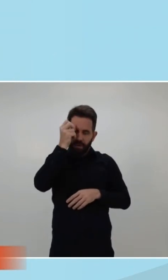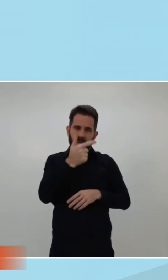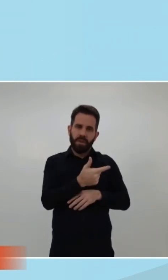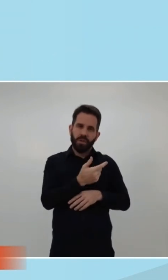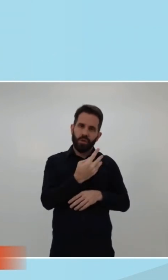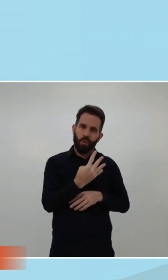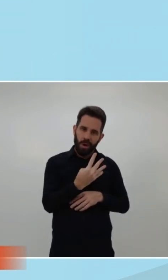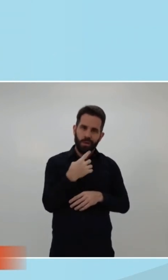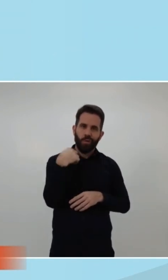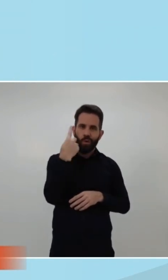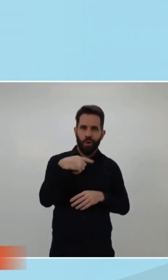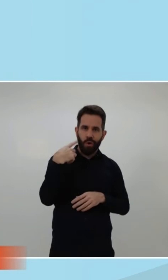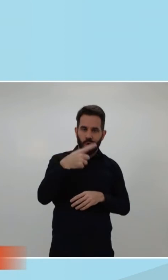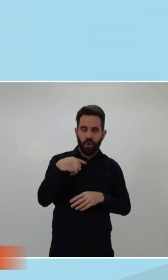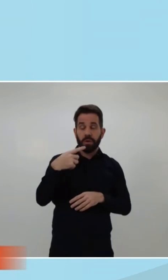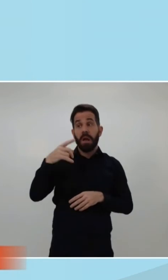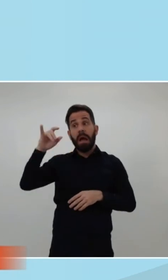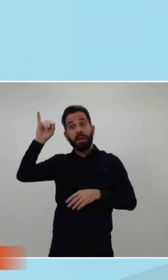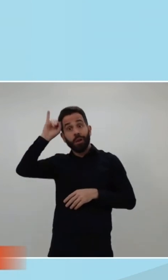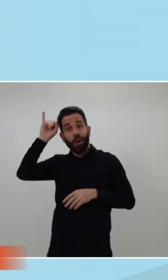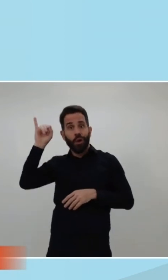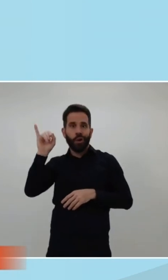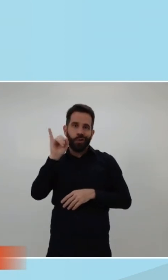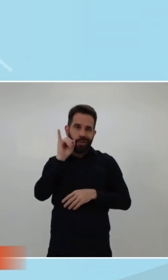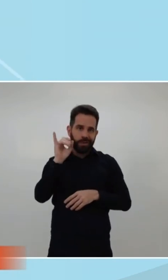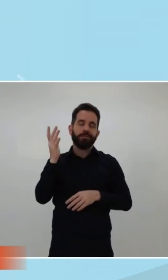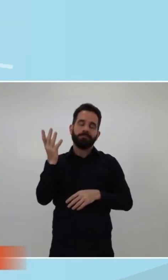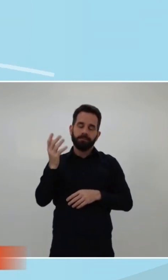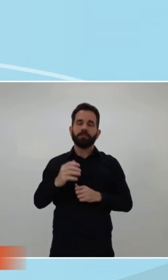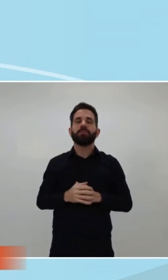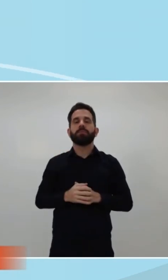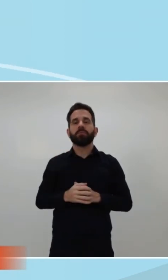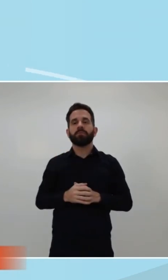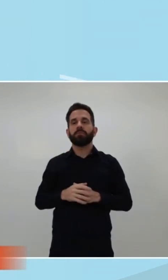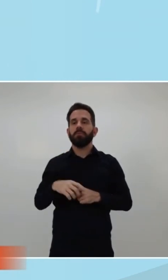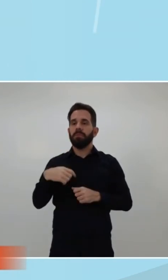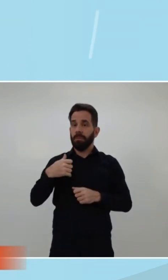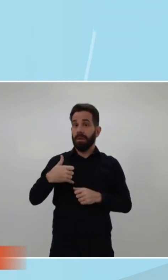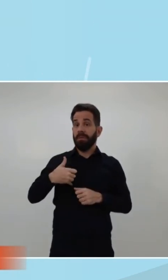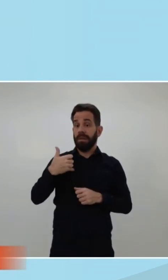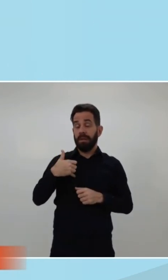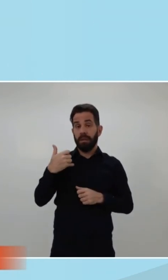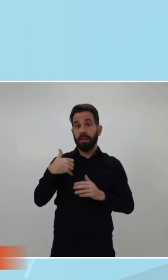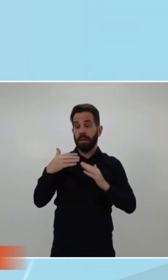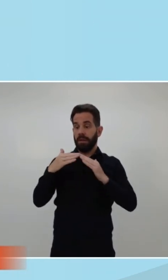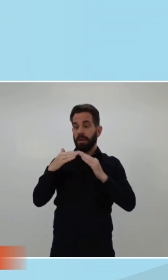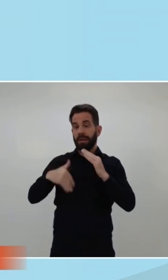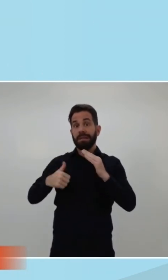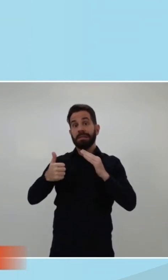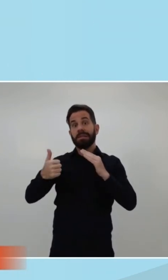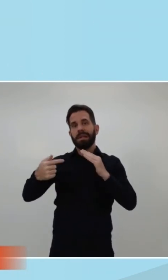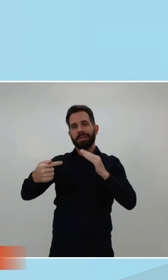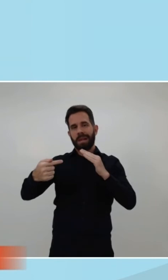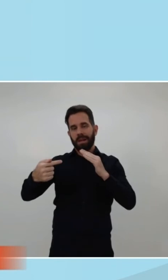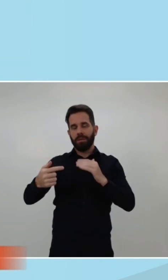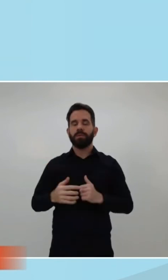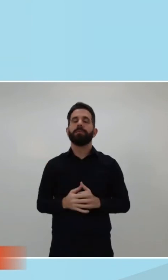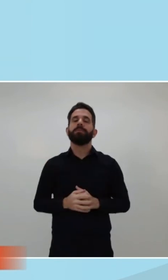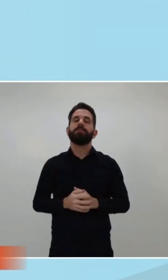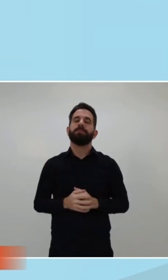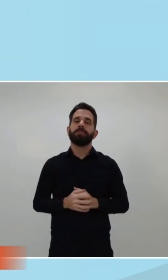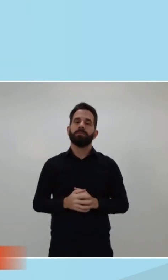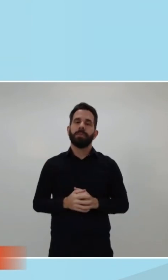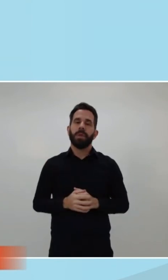iOS. Para participar, os alunos devem ter idade mínima de 17 anos. E nós vamos para mais